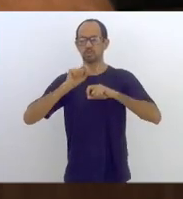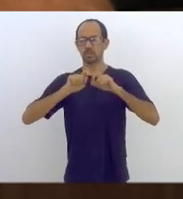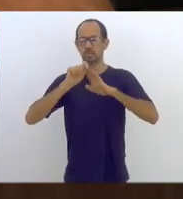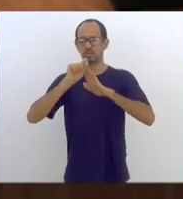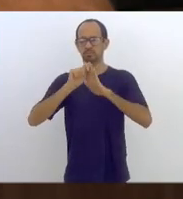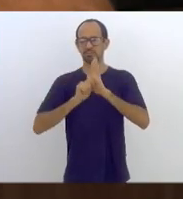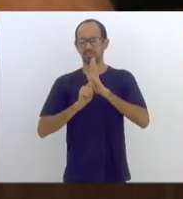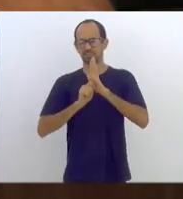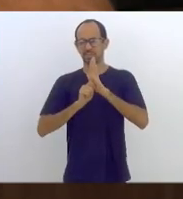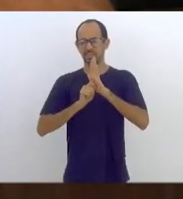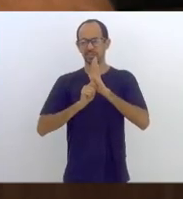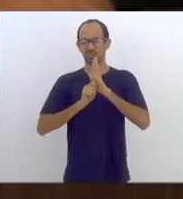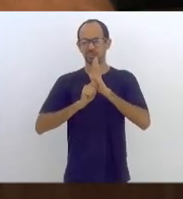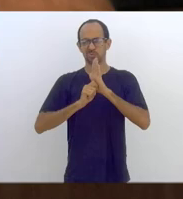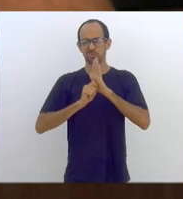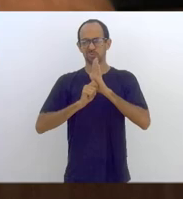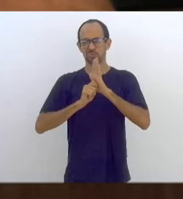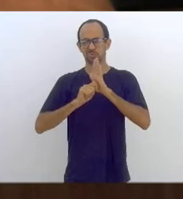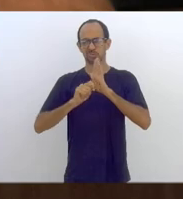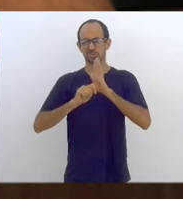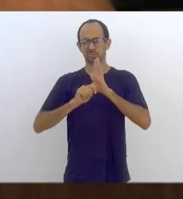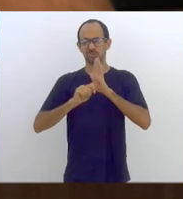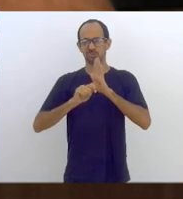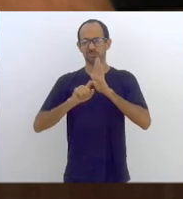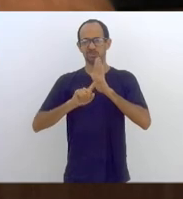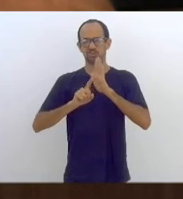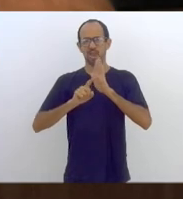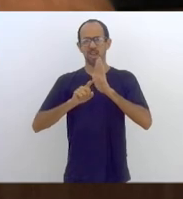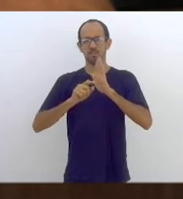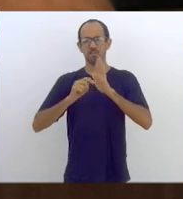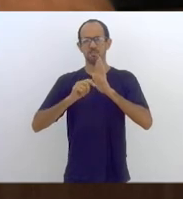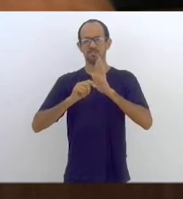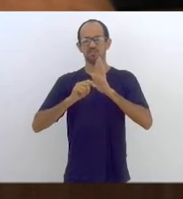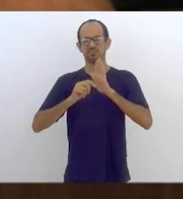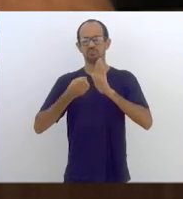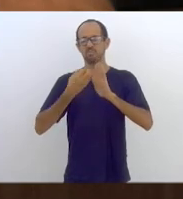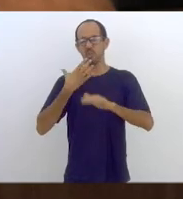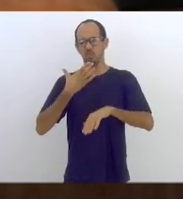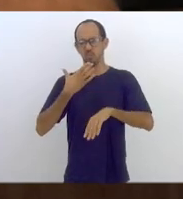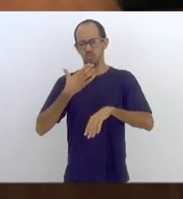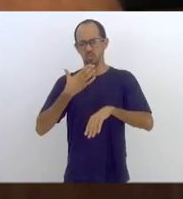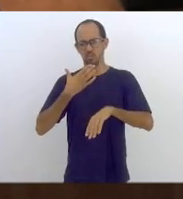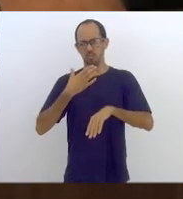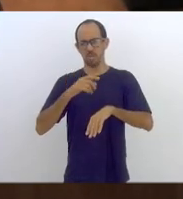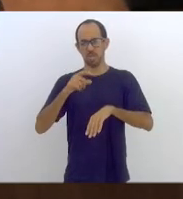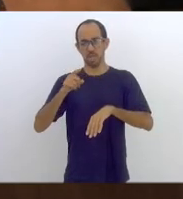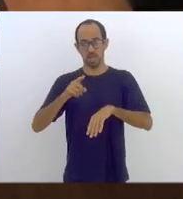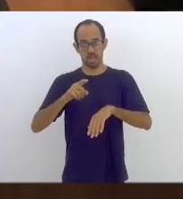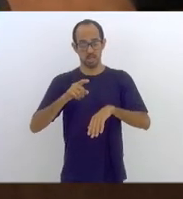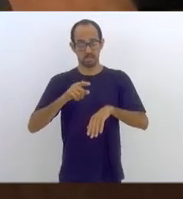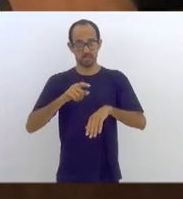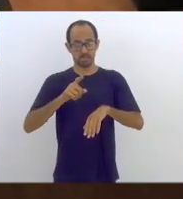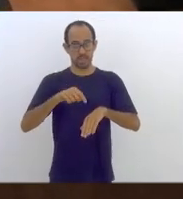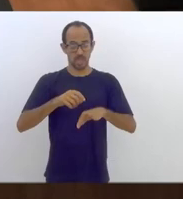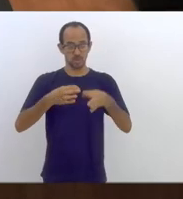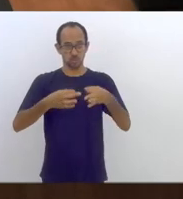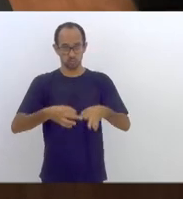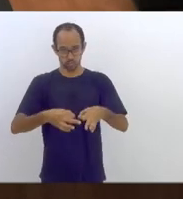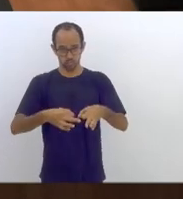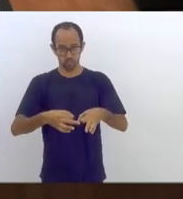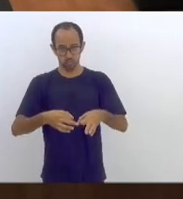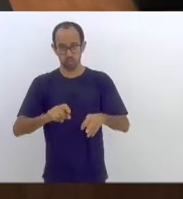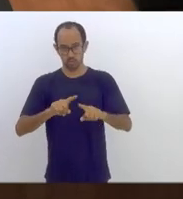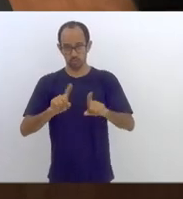não tá a melhor porque veja só se apresente é justo que